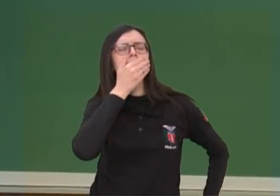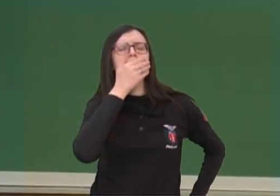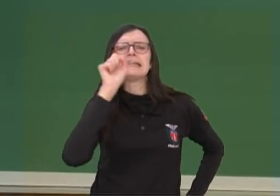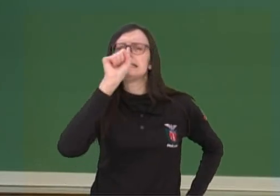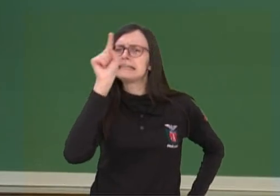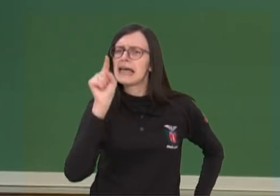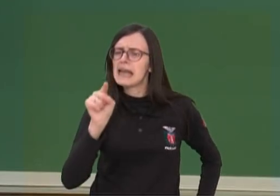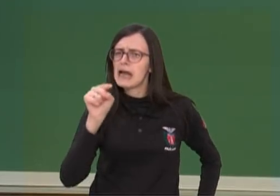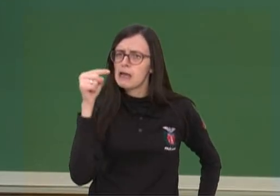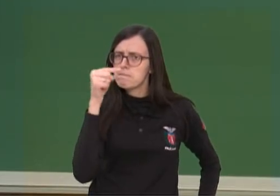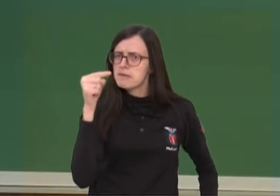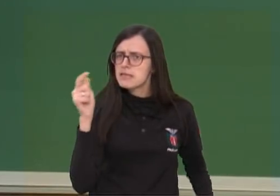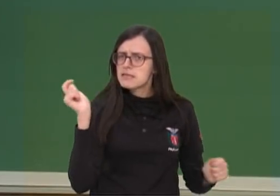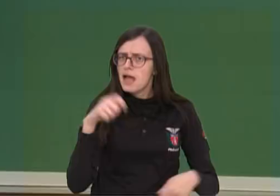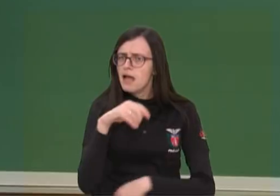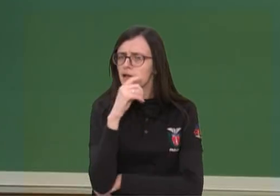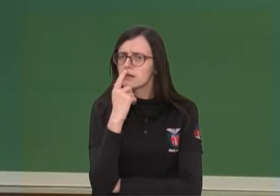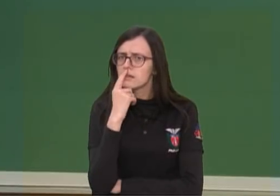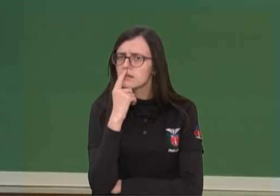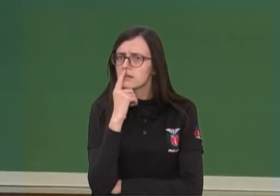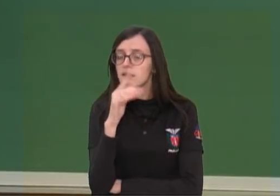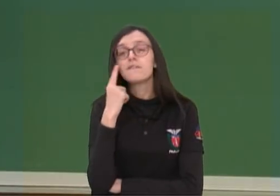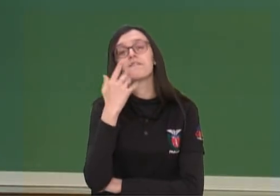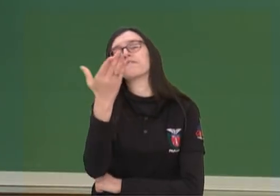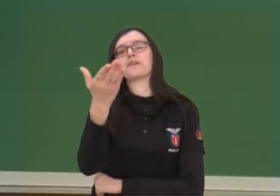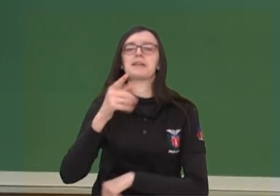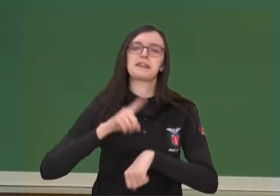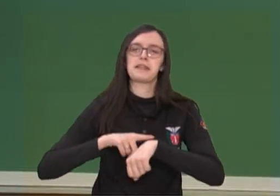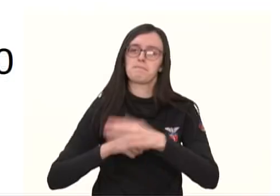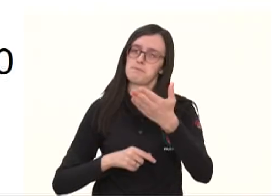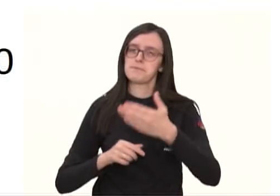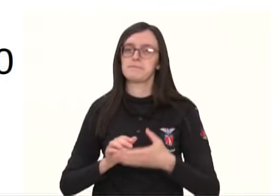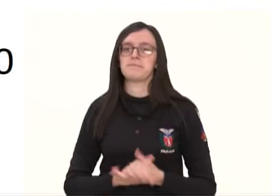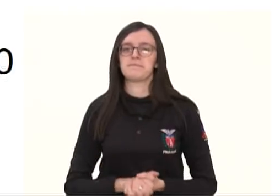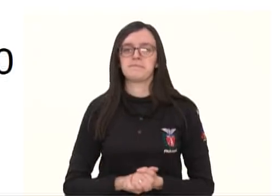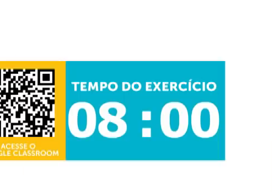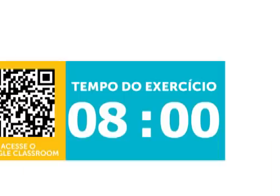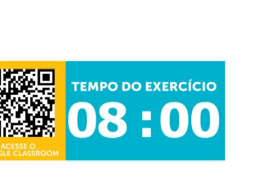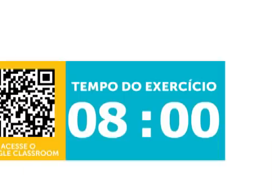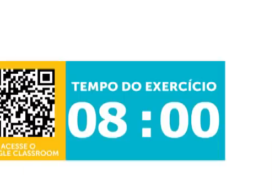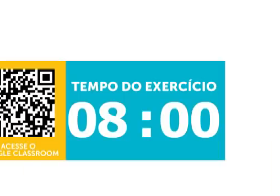para subtração isso também vale? Vamos lá? Tempo para vocês.